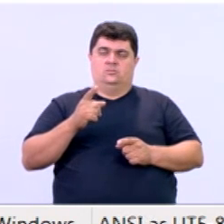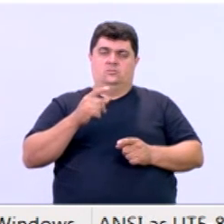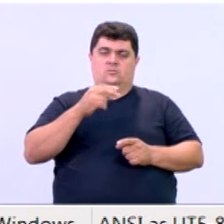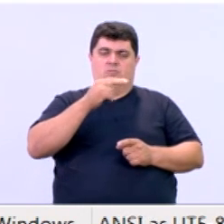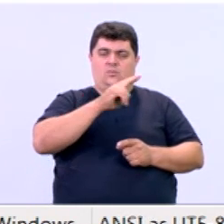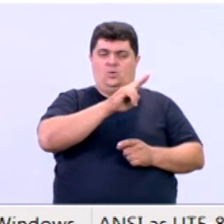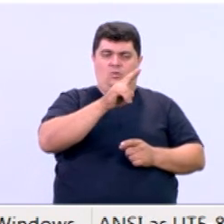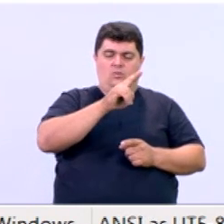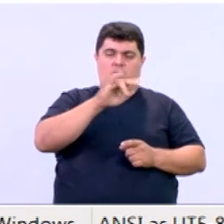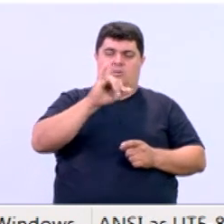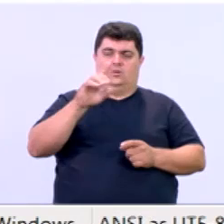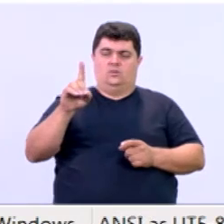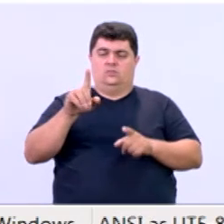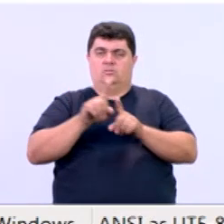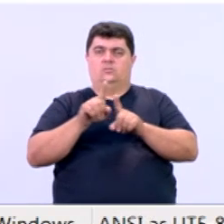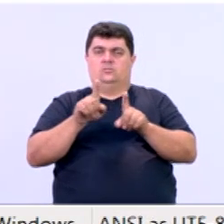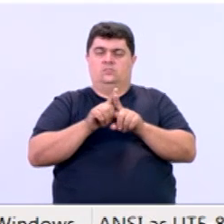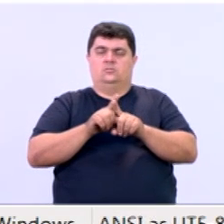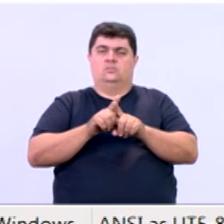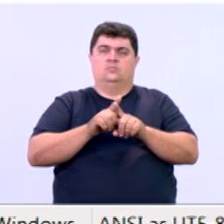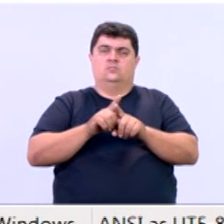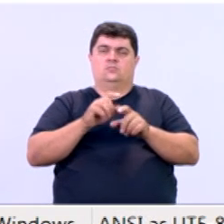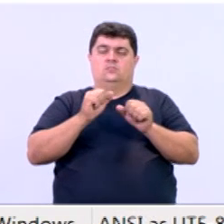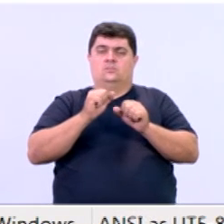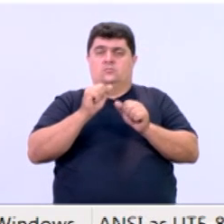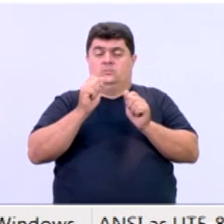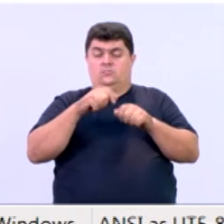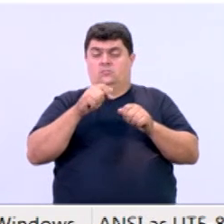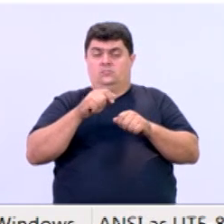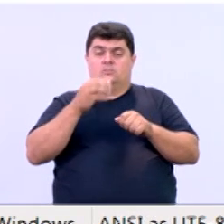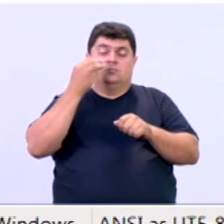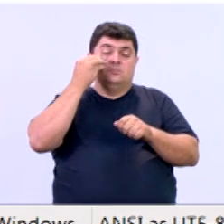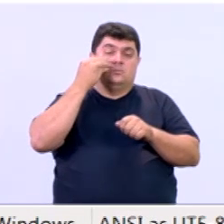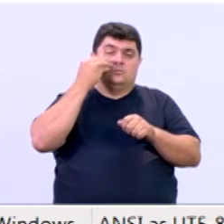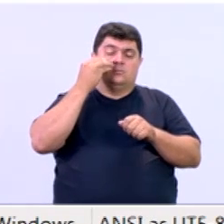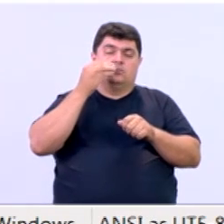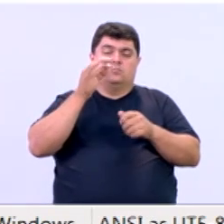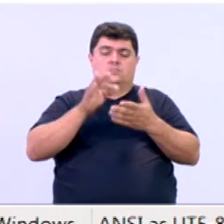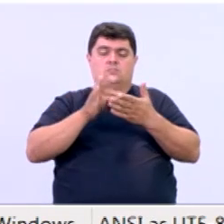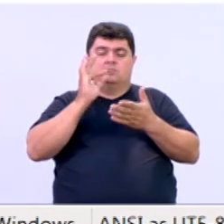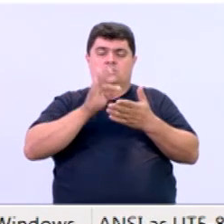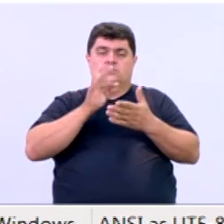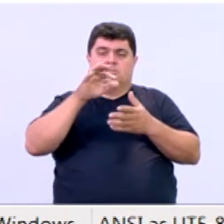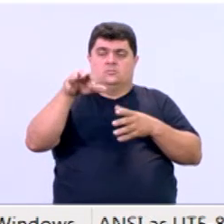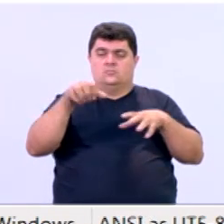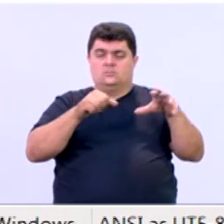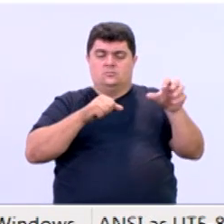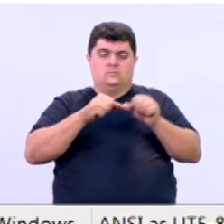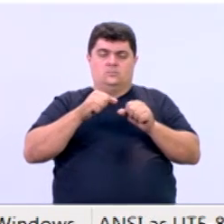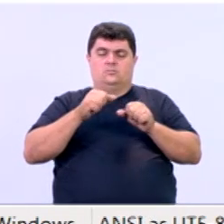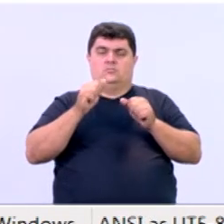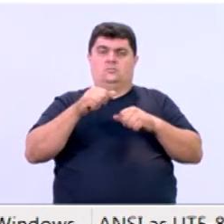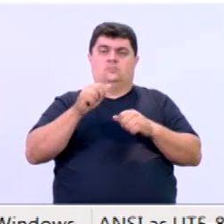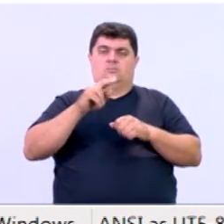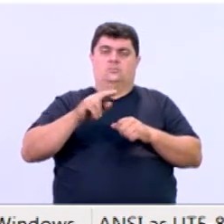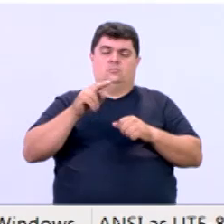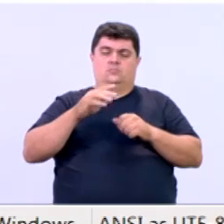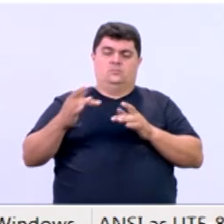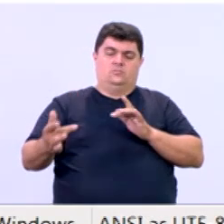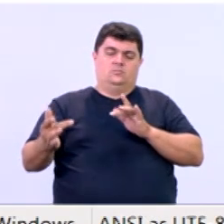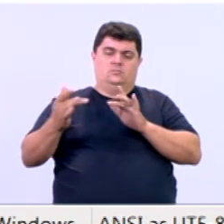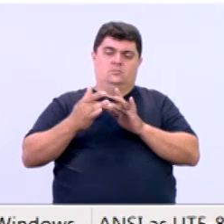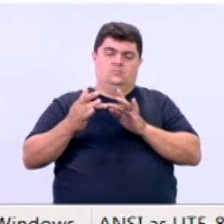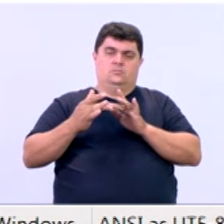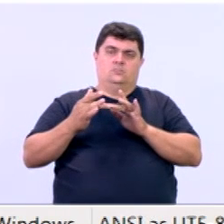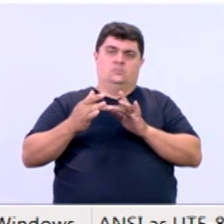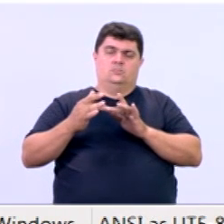nome. Por quê? Porque eu posso querer acessar esse campo por JavaScript, pegando aquelas funções